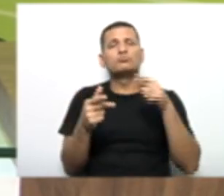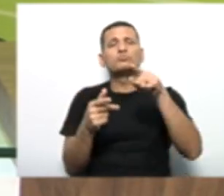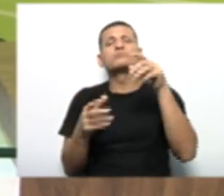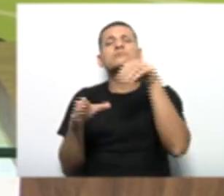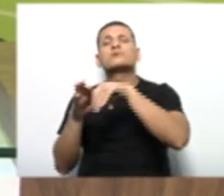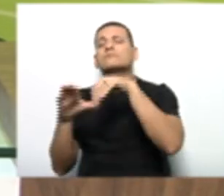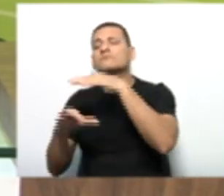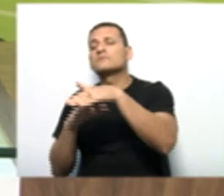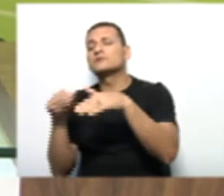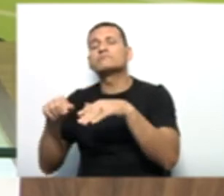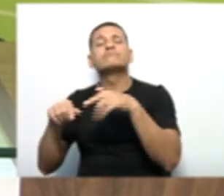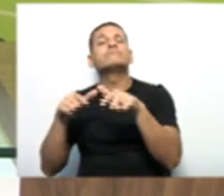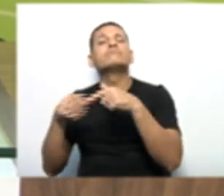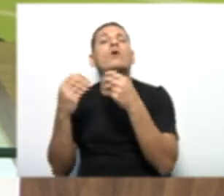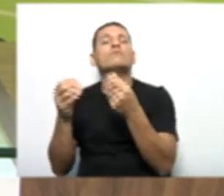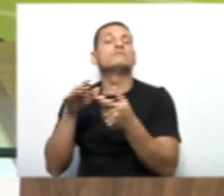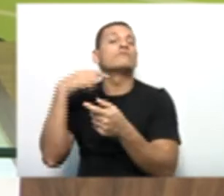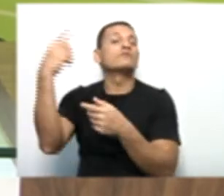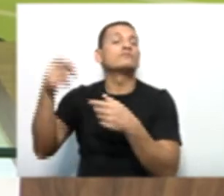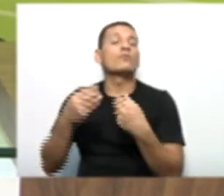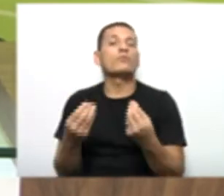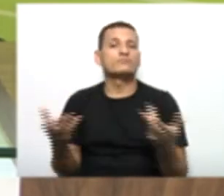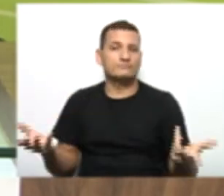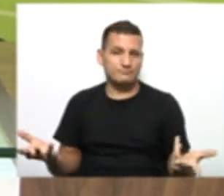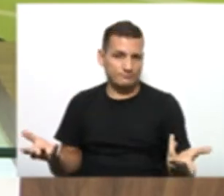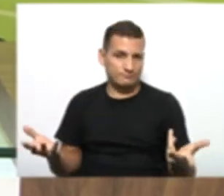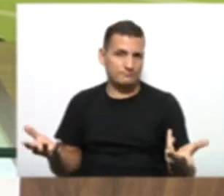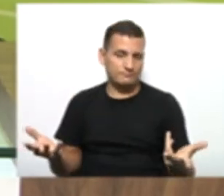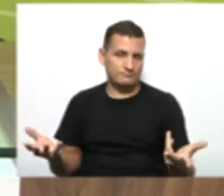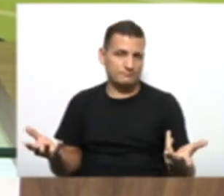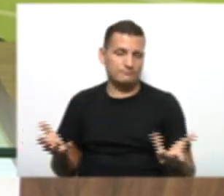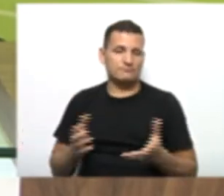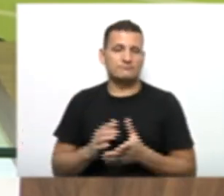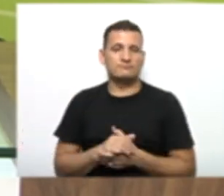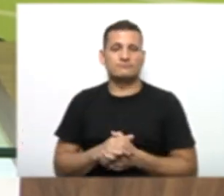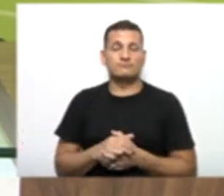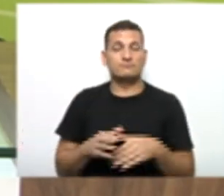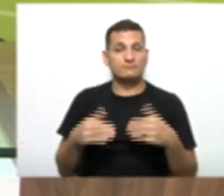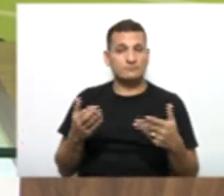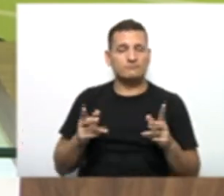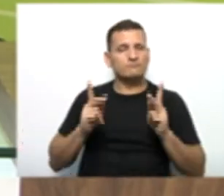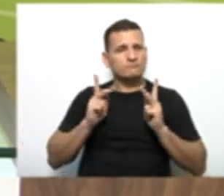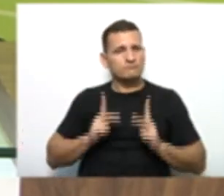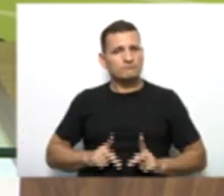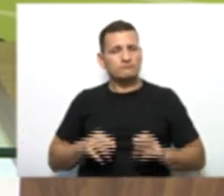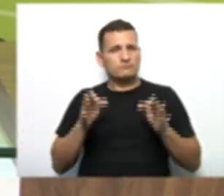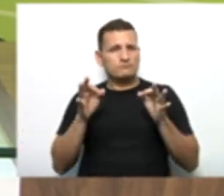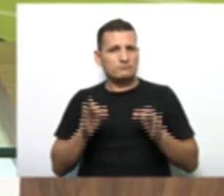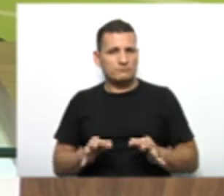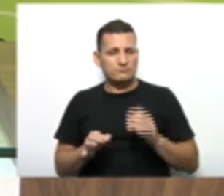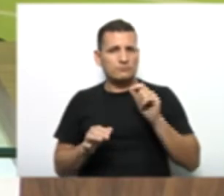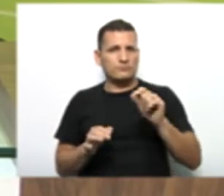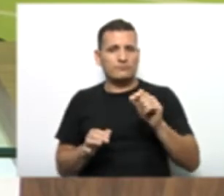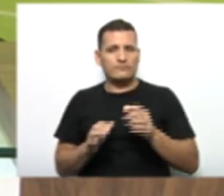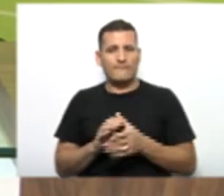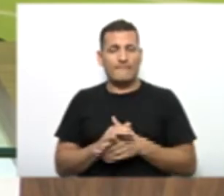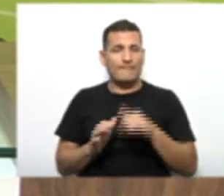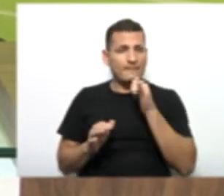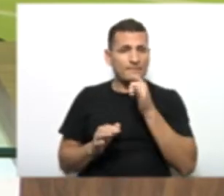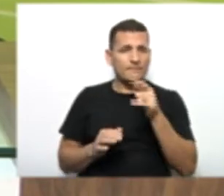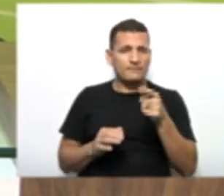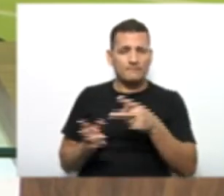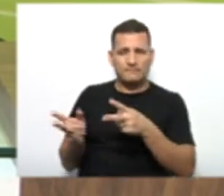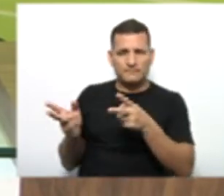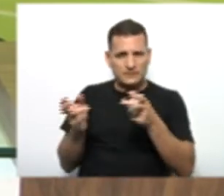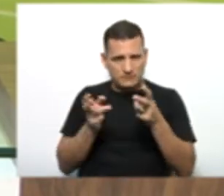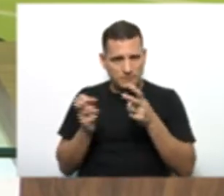empresa depois de você ter feito várias críticas pesadas à empresa numa rede social. Então, a postura correta é a seguinte: se você perceber um problema